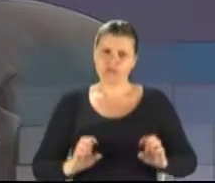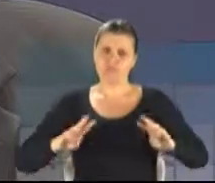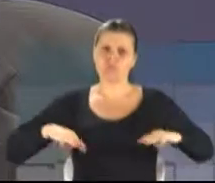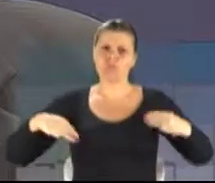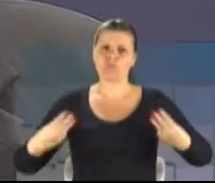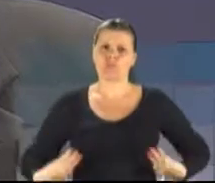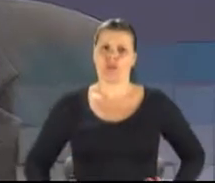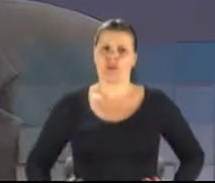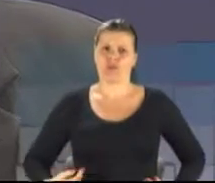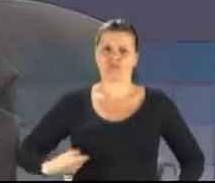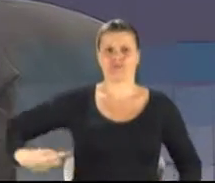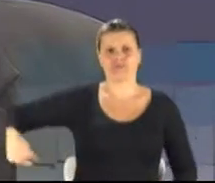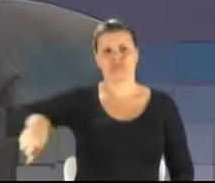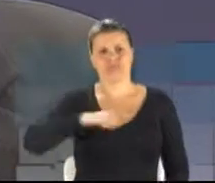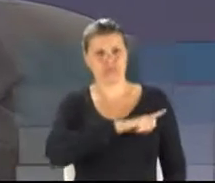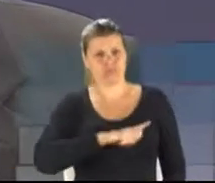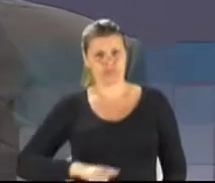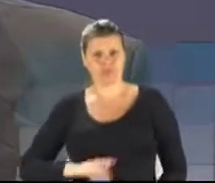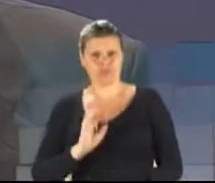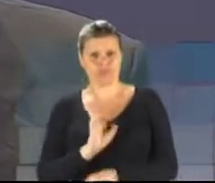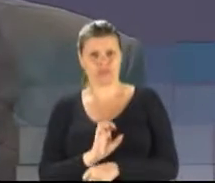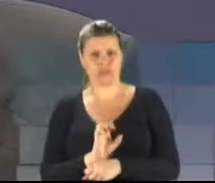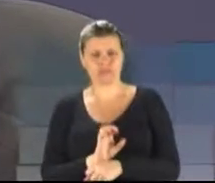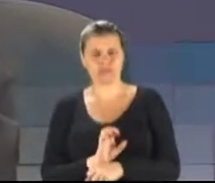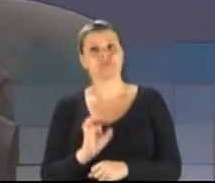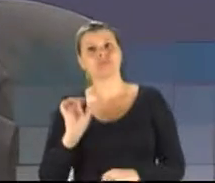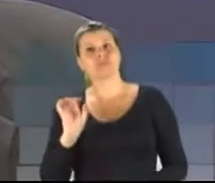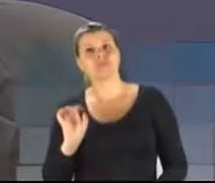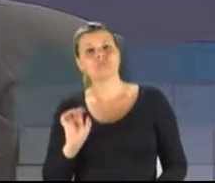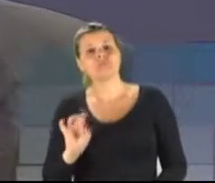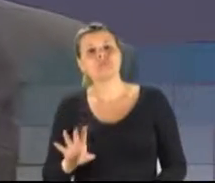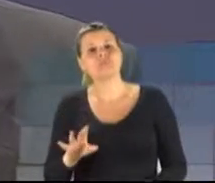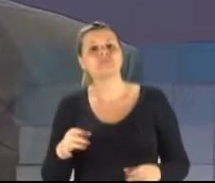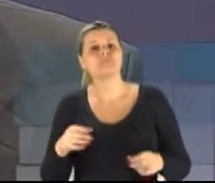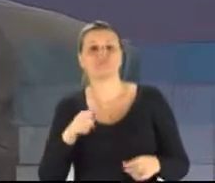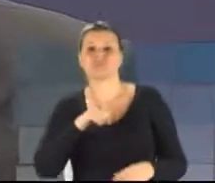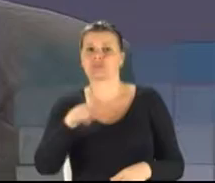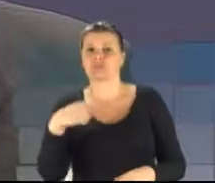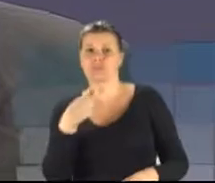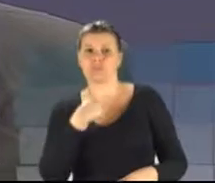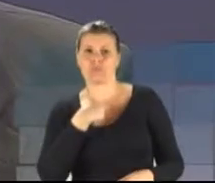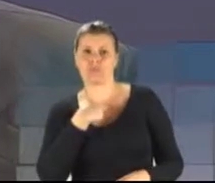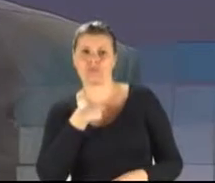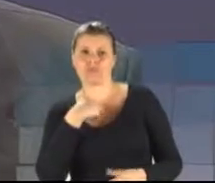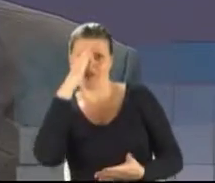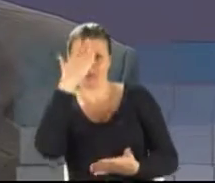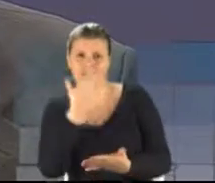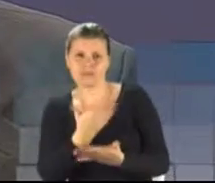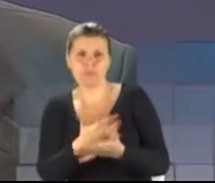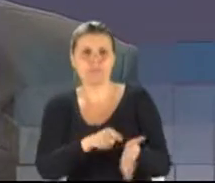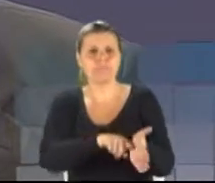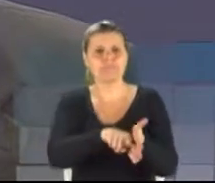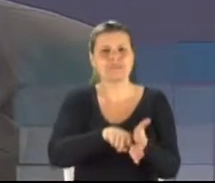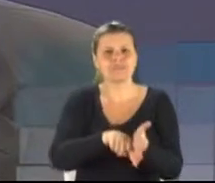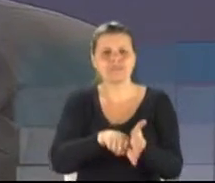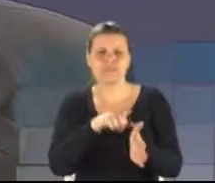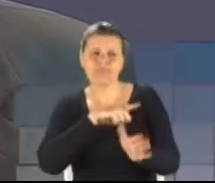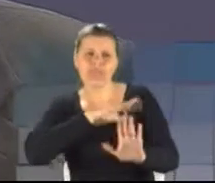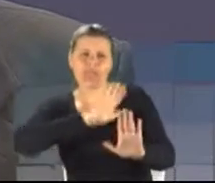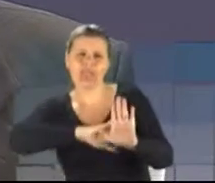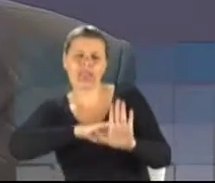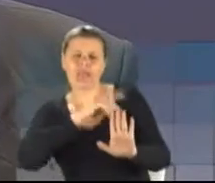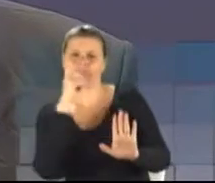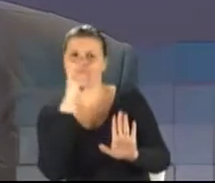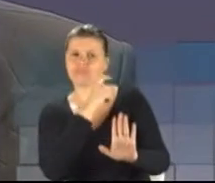governos do nosso Estado basta que você não acredite em pesquisas tendenciosas e mentirosas basta que você